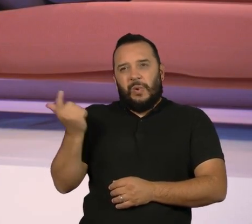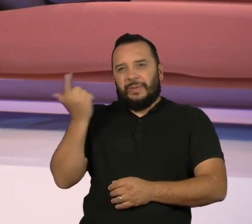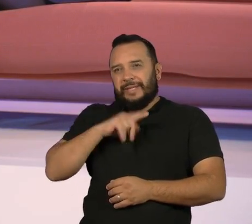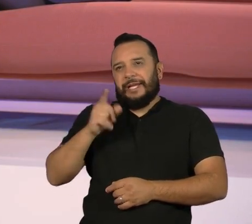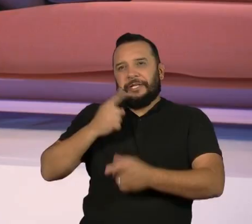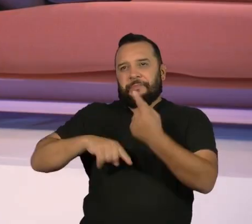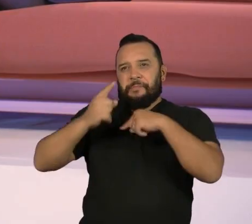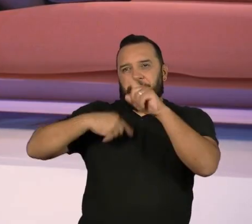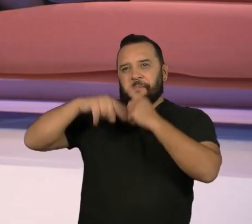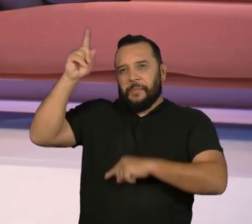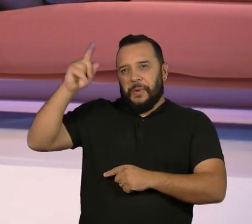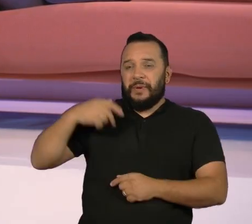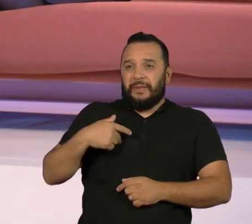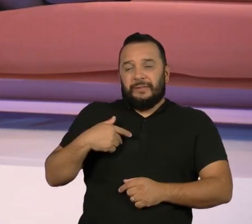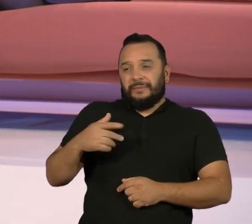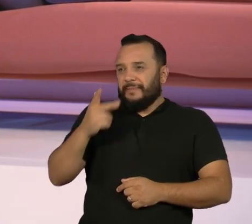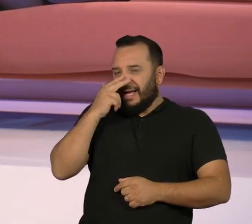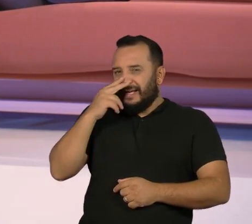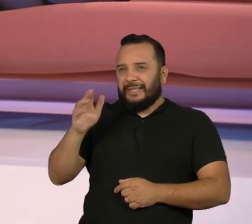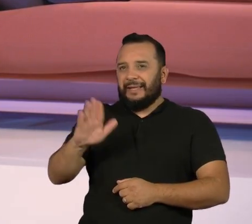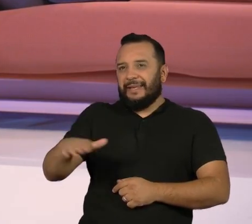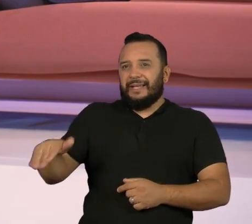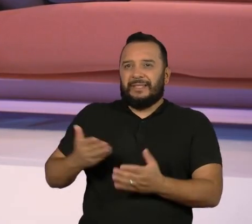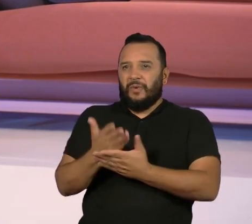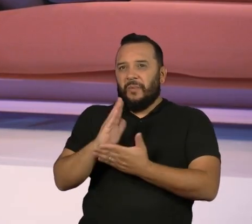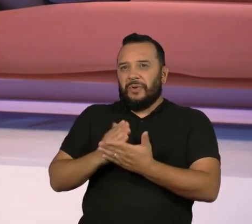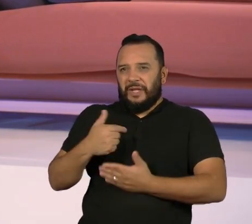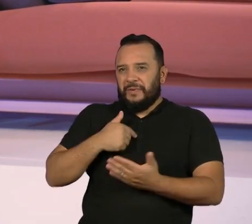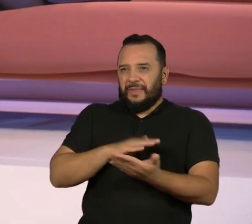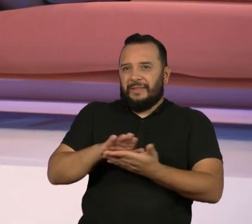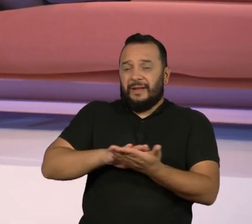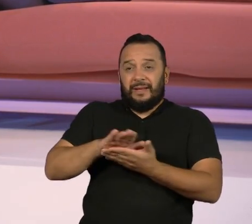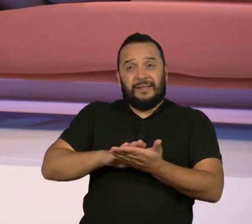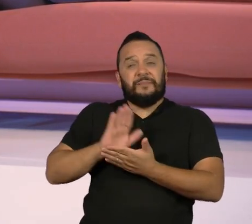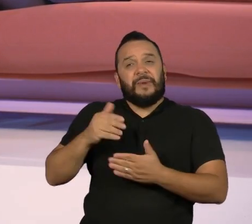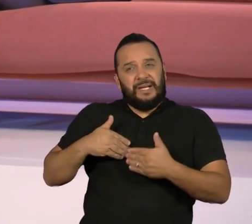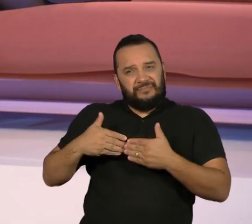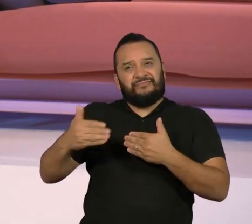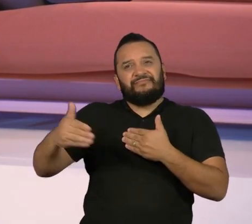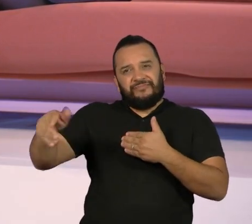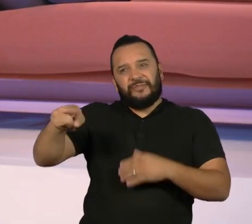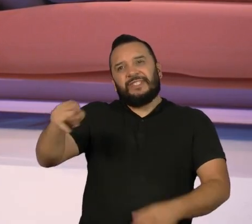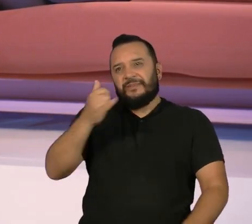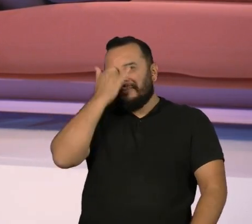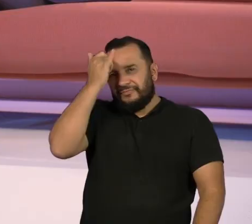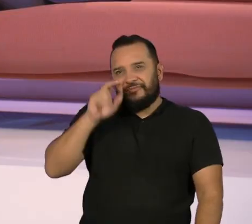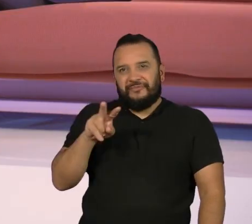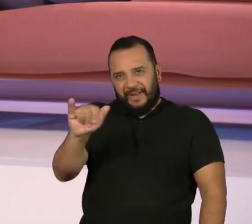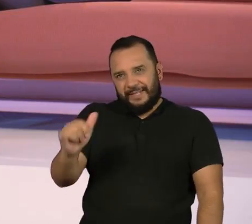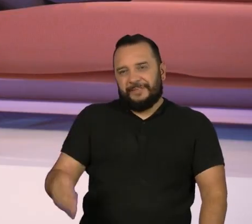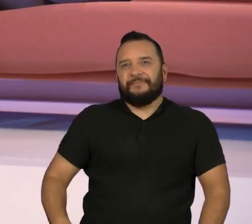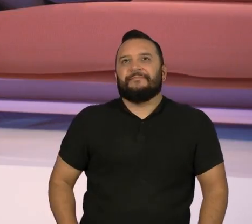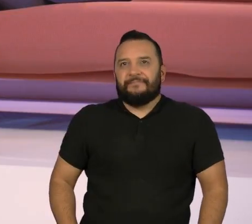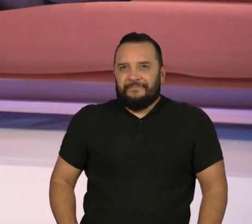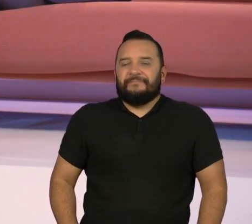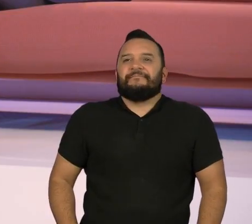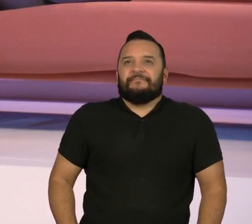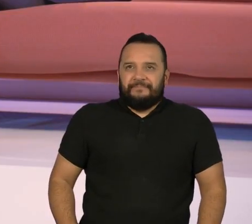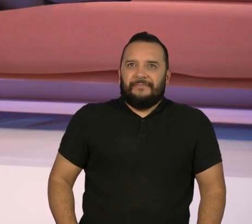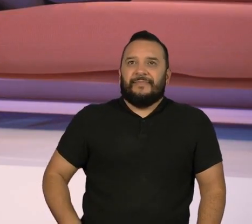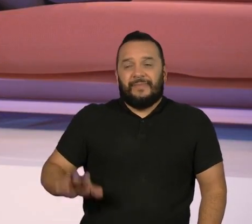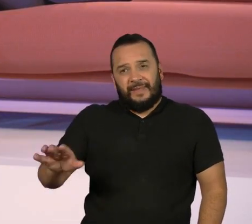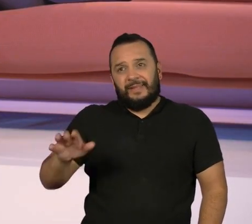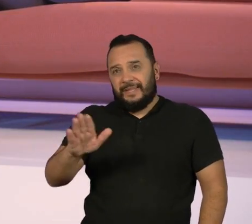é a criança não incomodar. Mas não tenha dúvida, no médio prazo você vai pagar um preço muito mais alto. Um preço